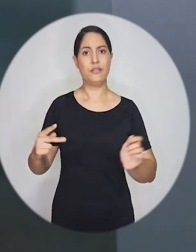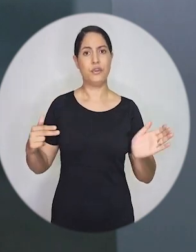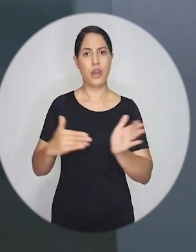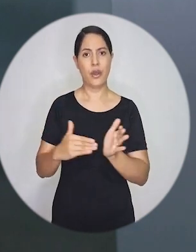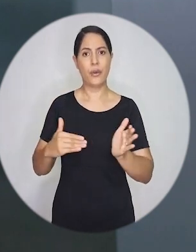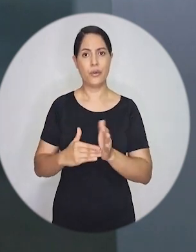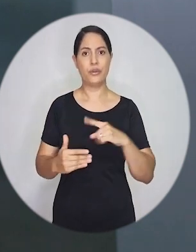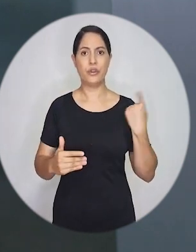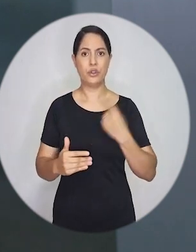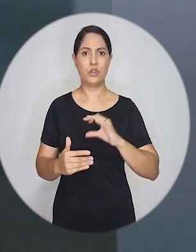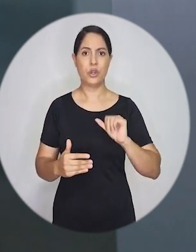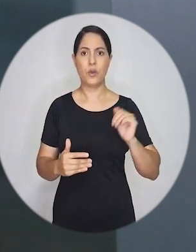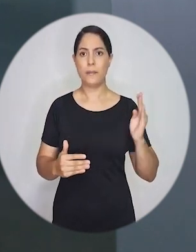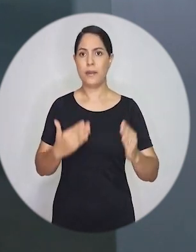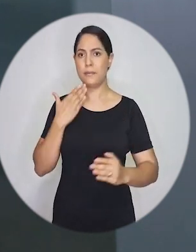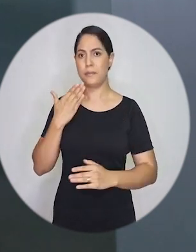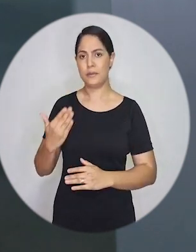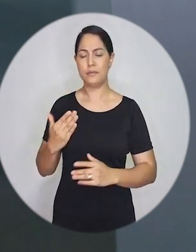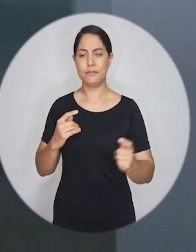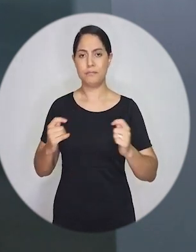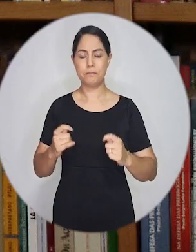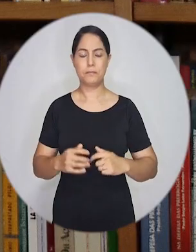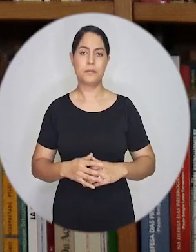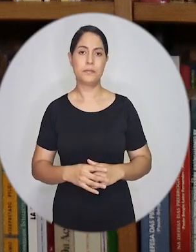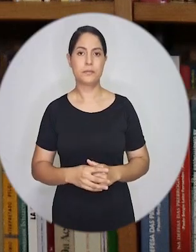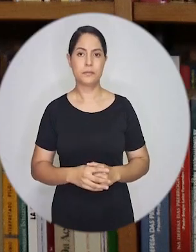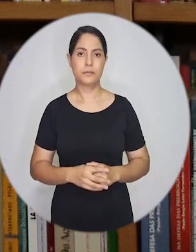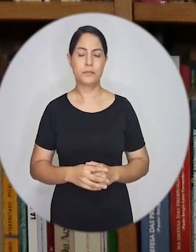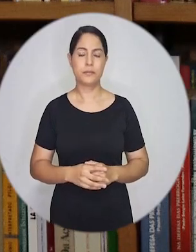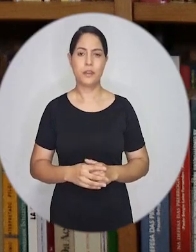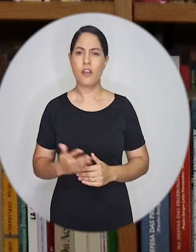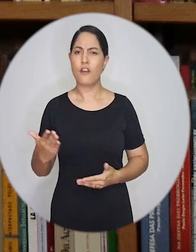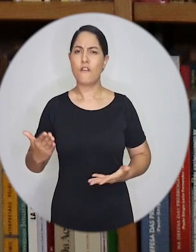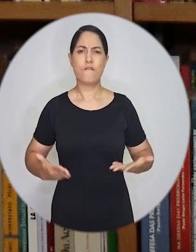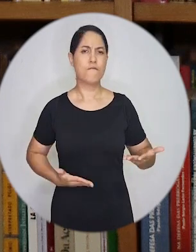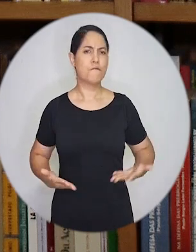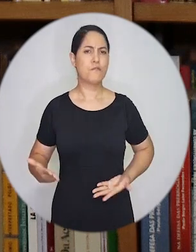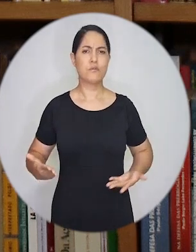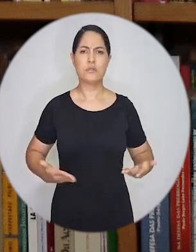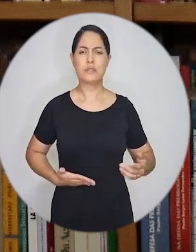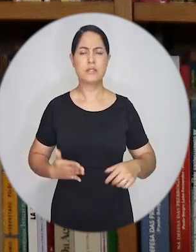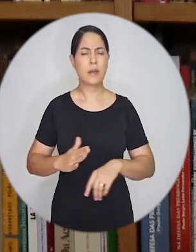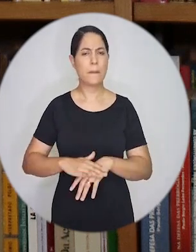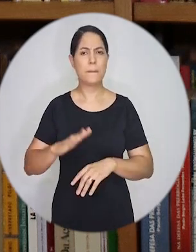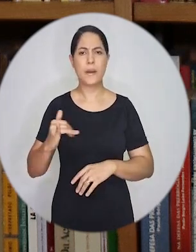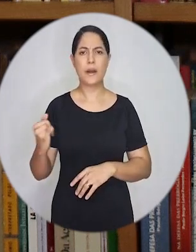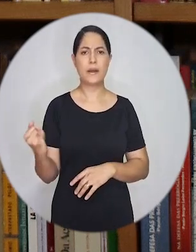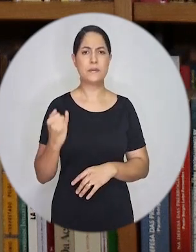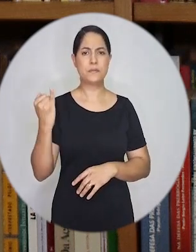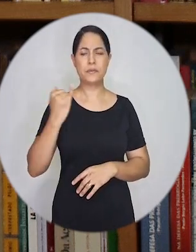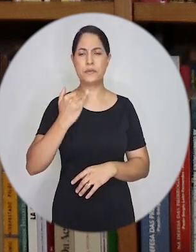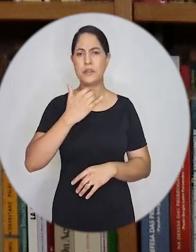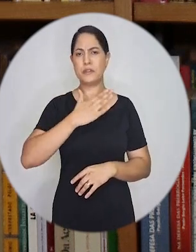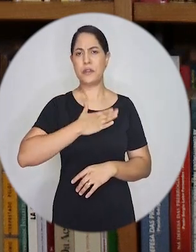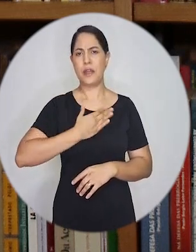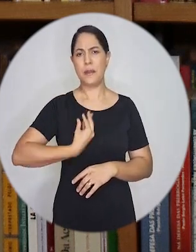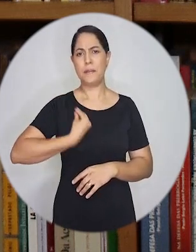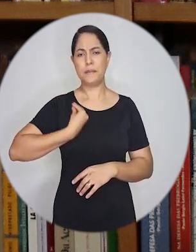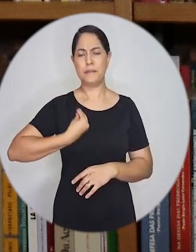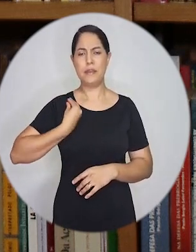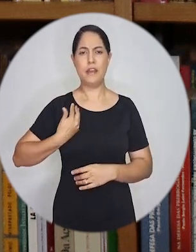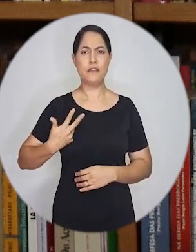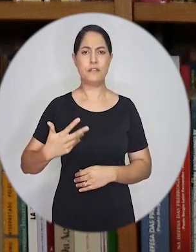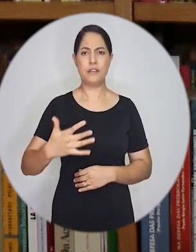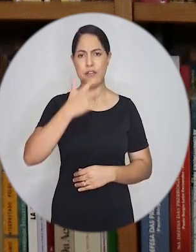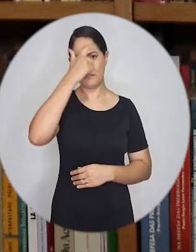última concedida por ele para a OAB Nacional. O cargo mais relevante e digno que eu assumi durante